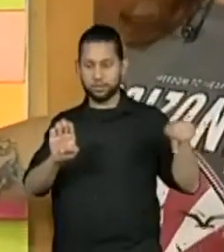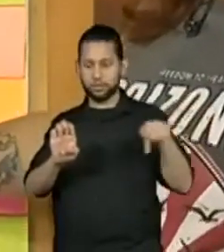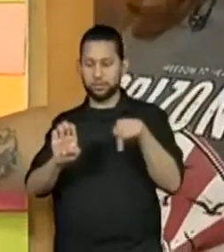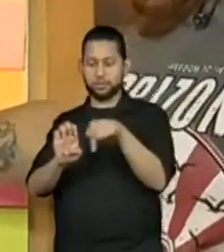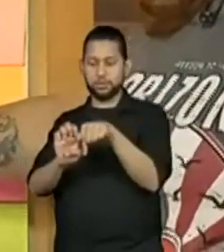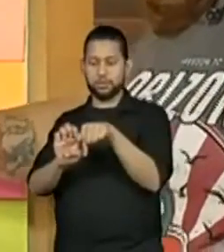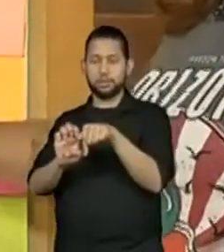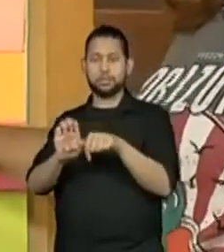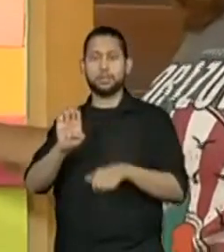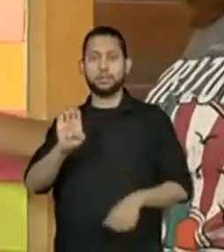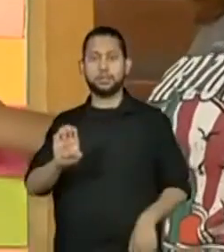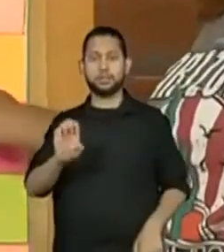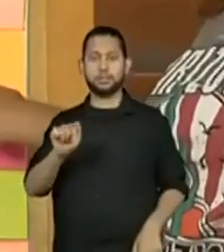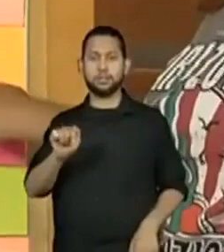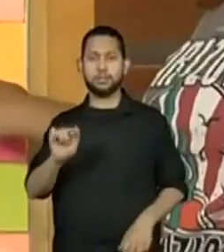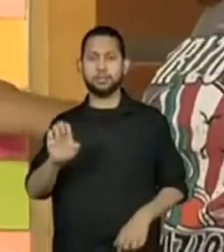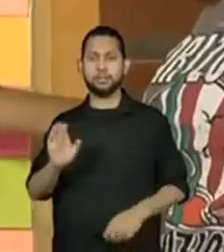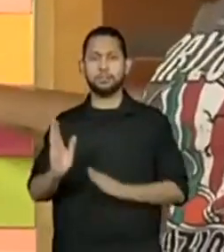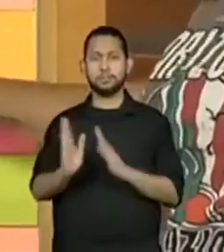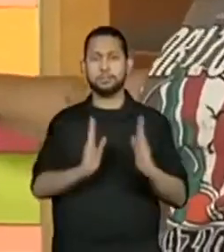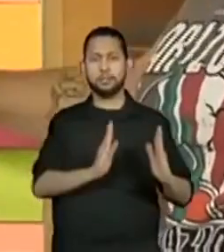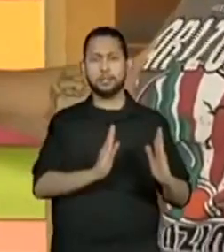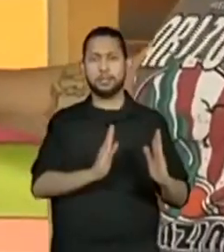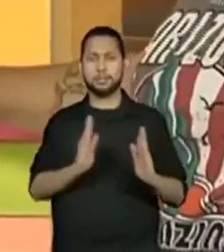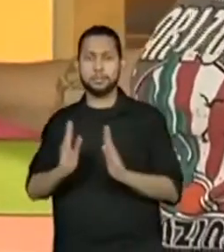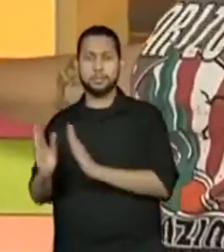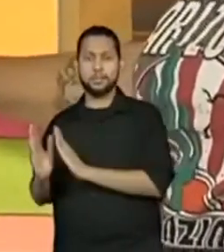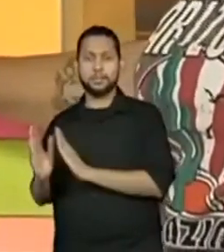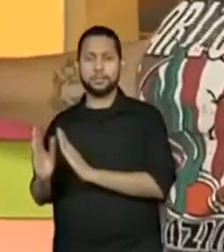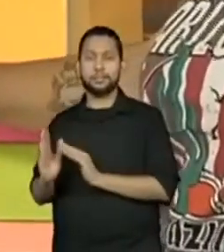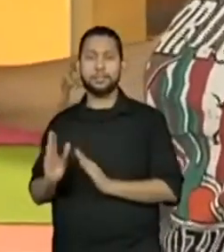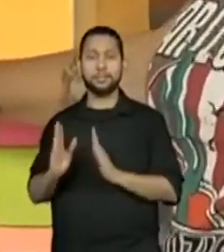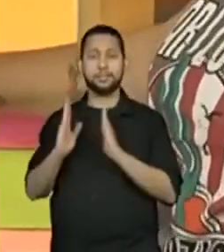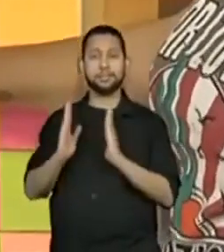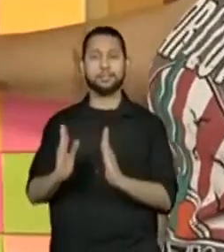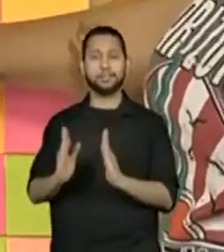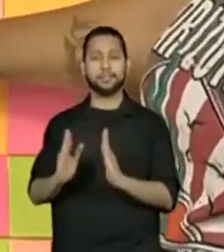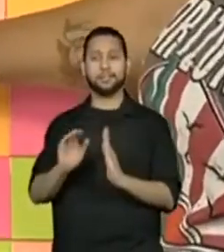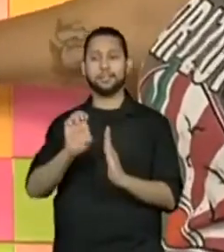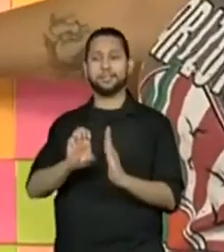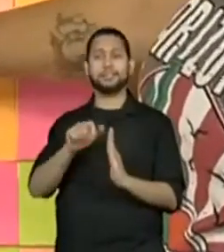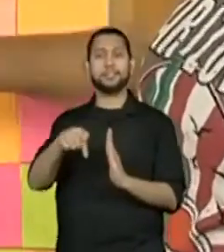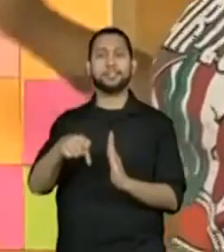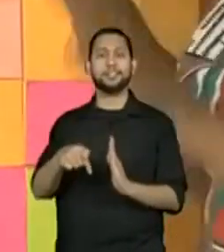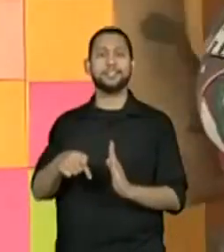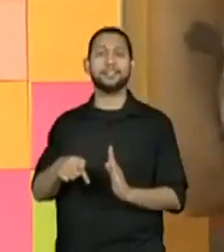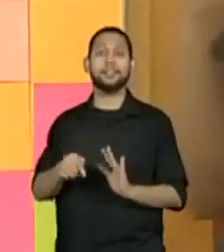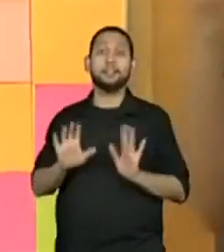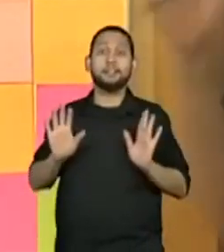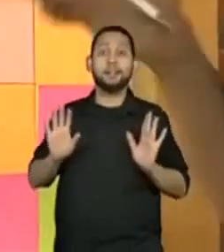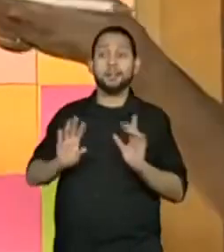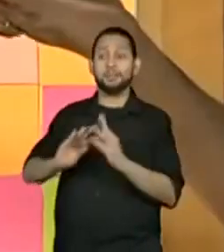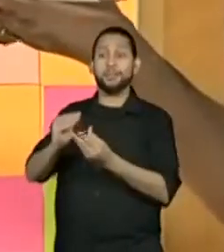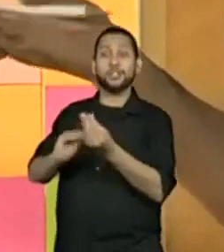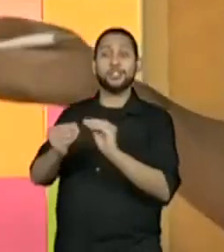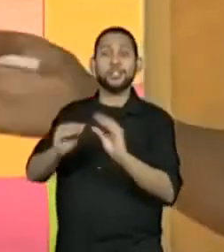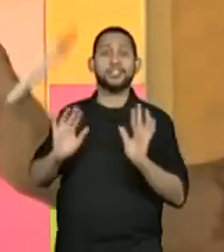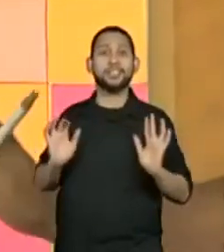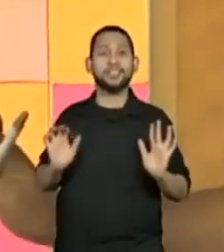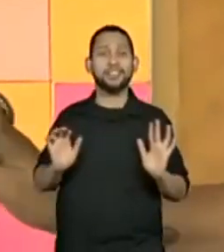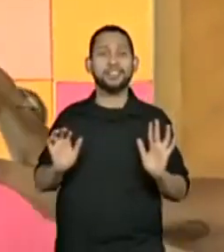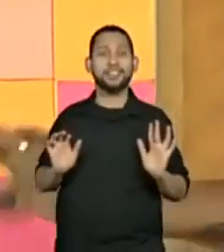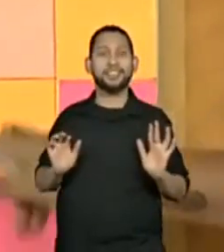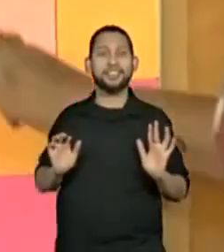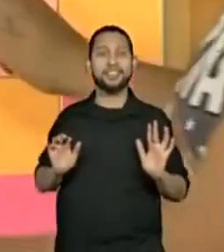lado? Exatamente. Será que não é pra cá? E7. Olha lá. Não, E7. Aqui mesmo? Por que você tá mexendo? Você não sabe? Não tô mexendo.